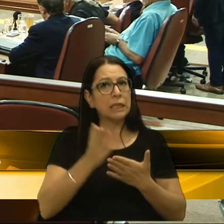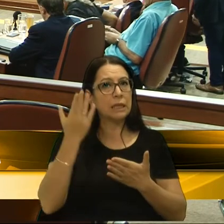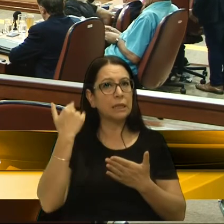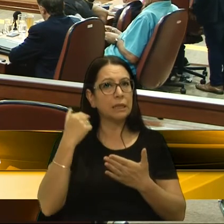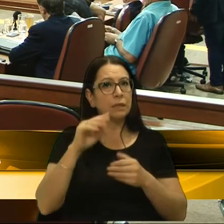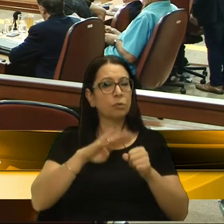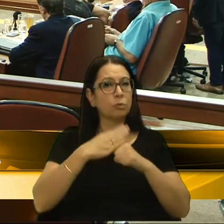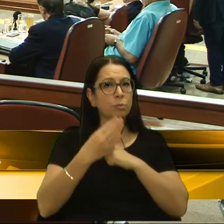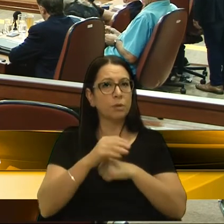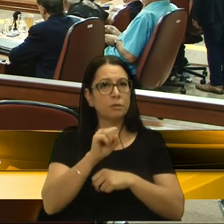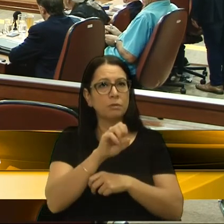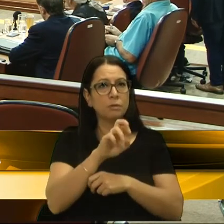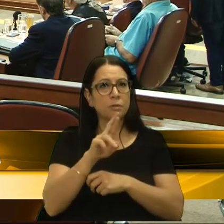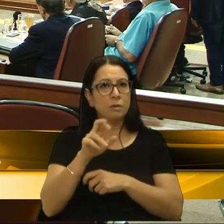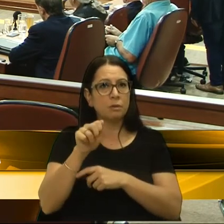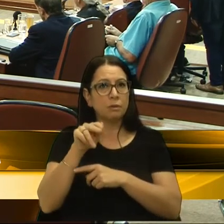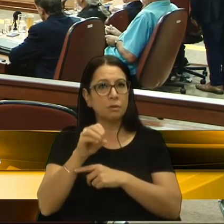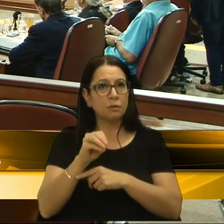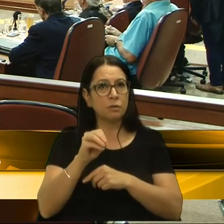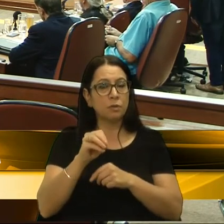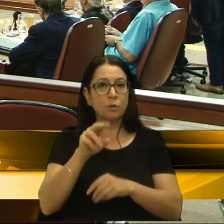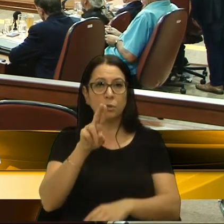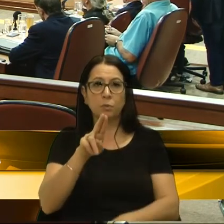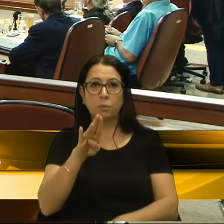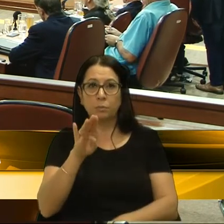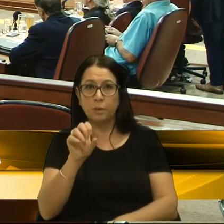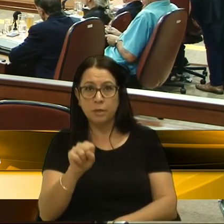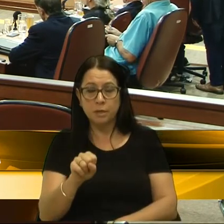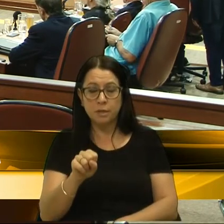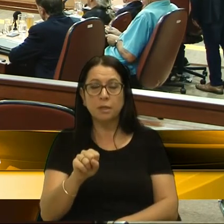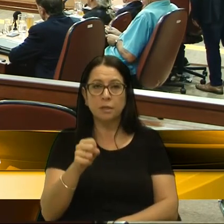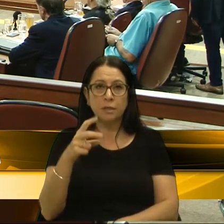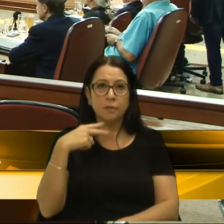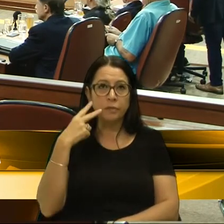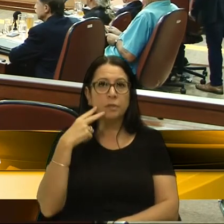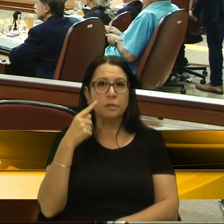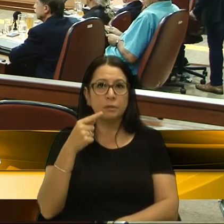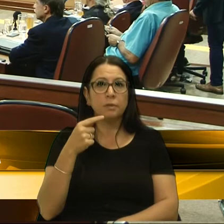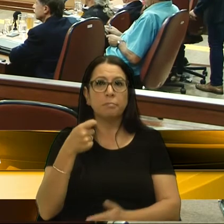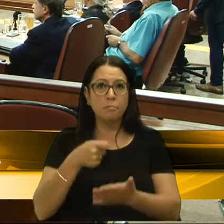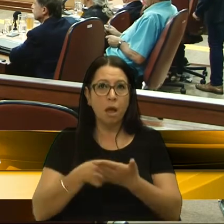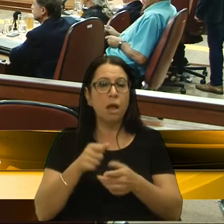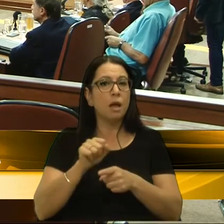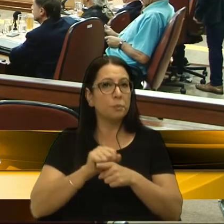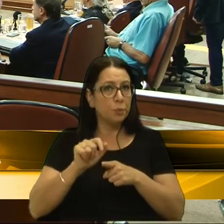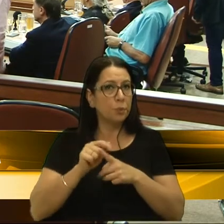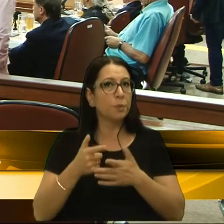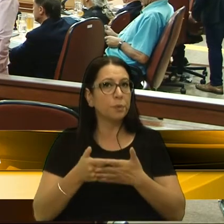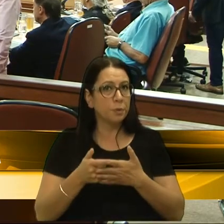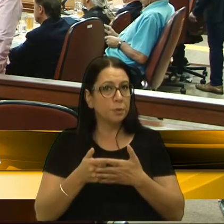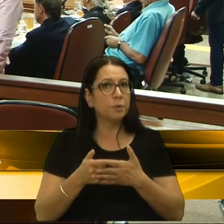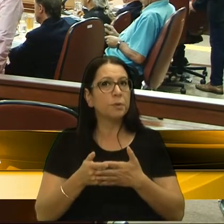Serrano nós temos o postinho de saúde, o UBS, né, vereador Nicolás, que é pago aluguel. E